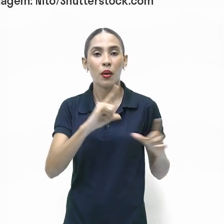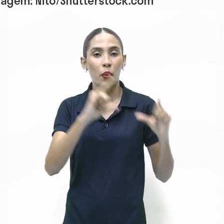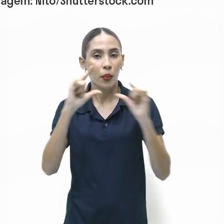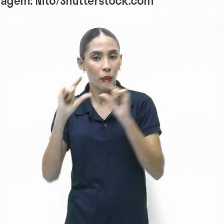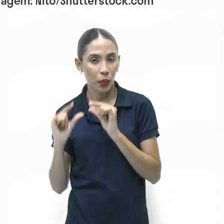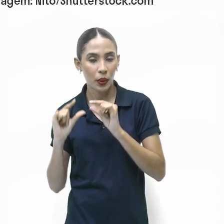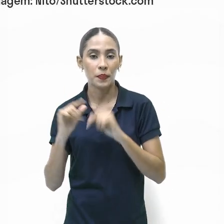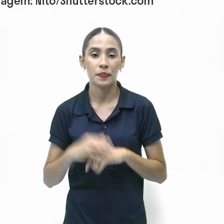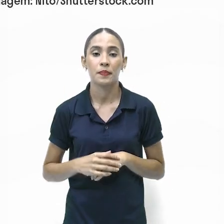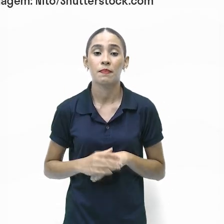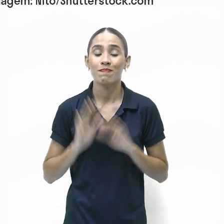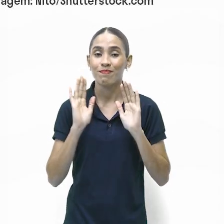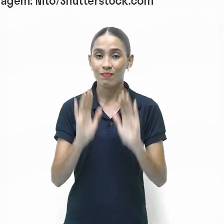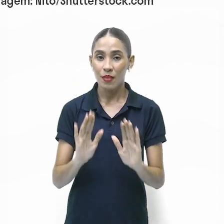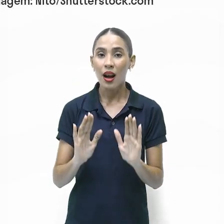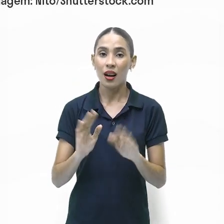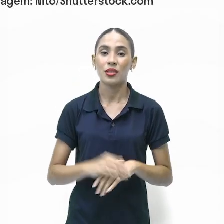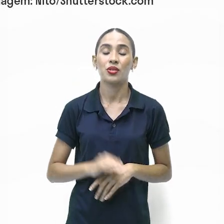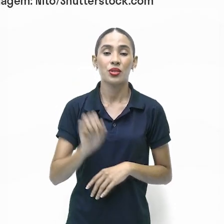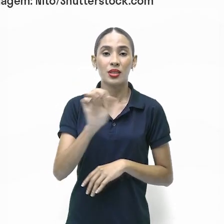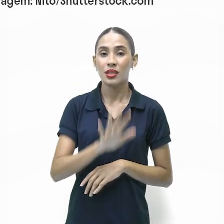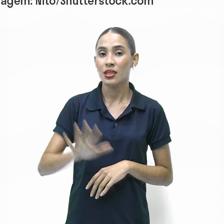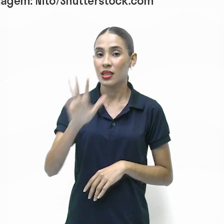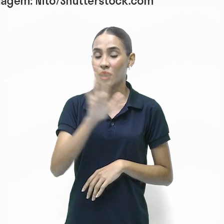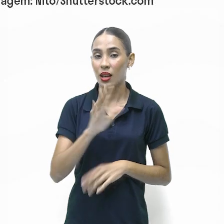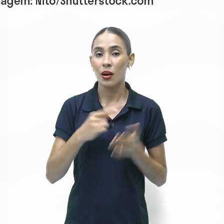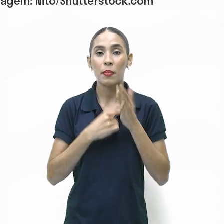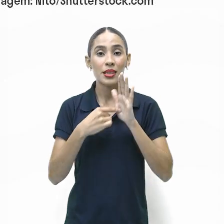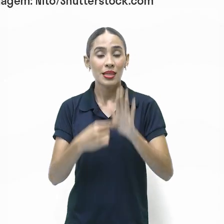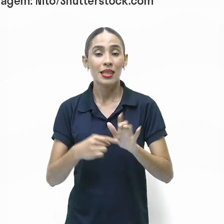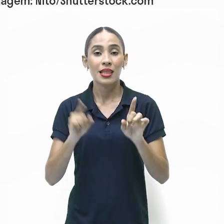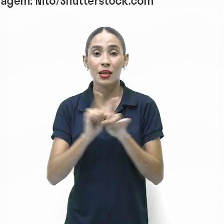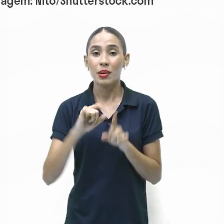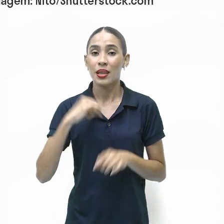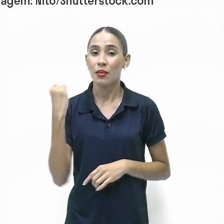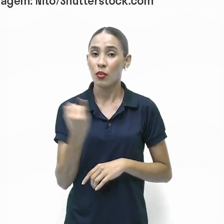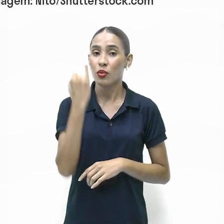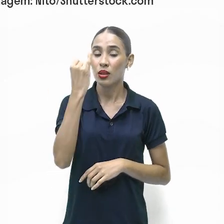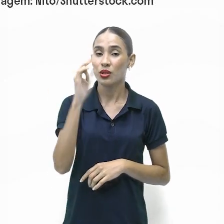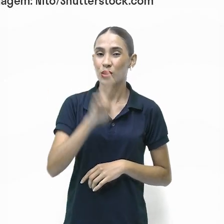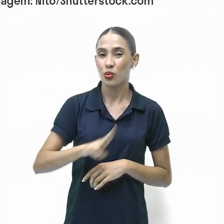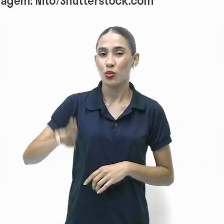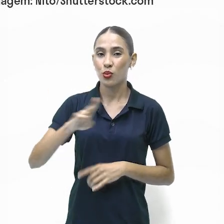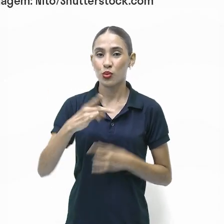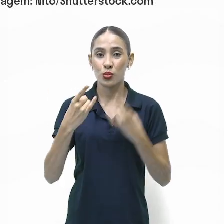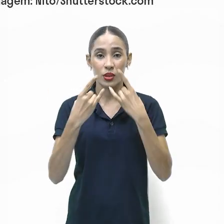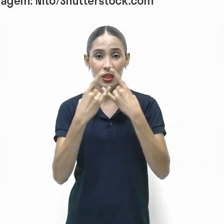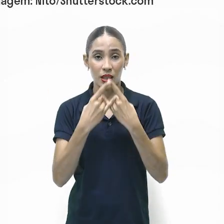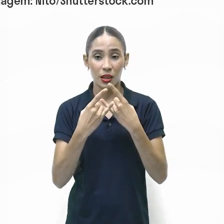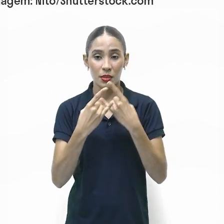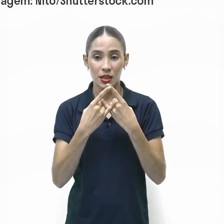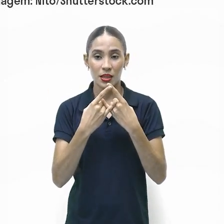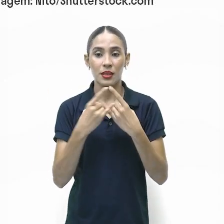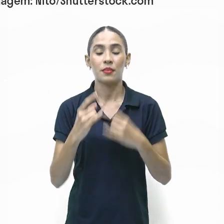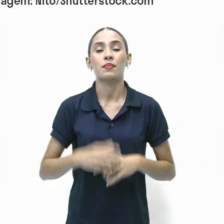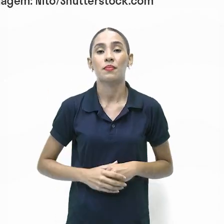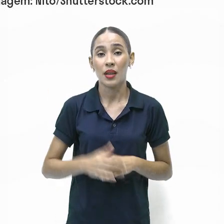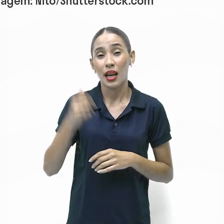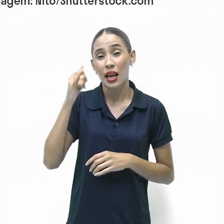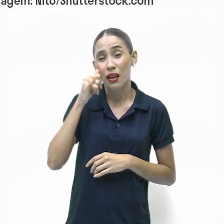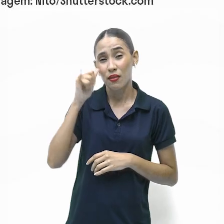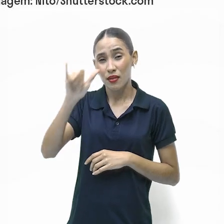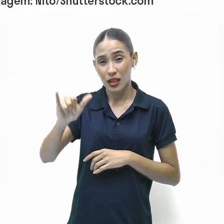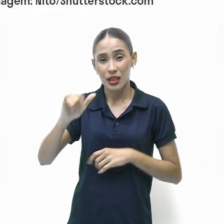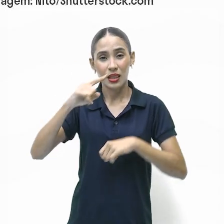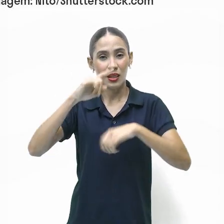esses casos. Mas, no geral, a gente traz aqui a importância do uso de preservativo, né? A camisinha que evita